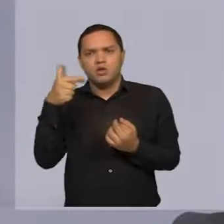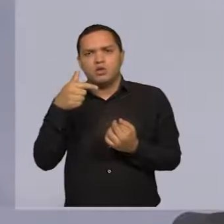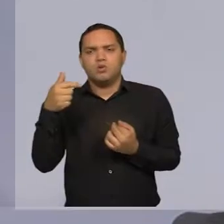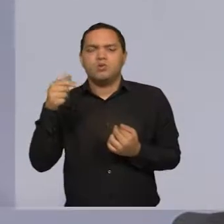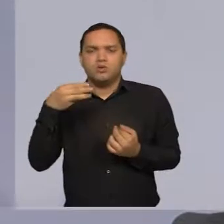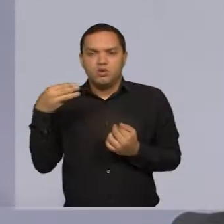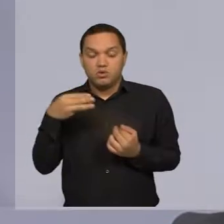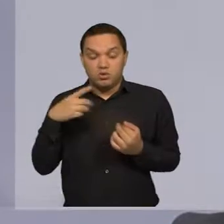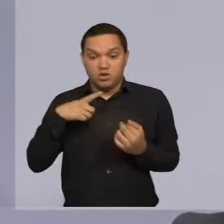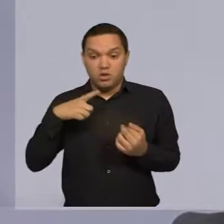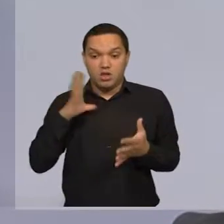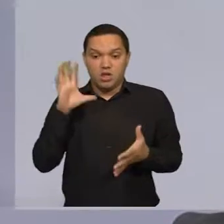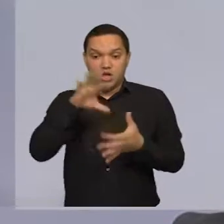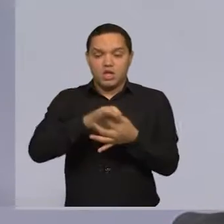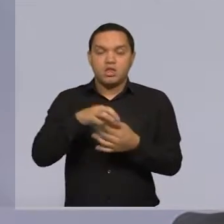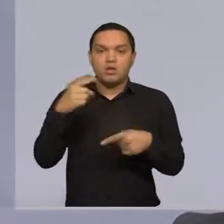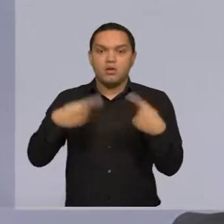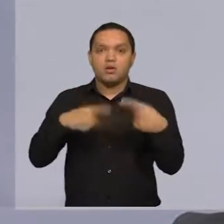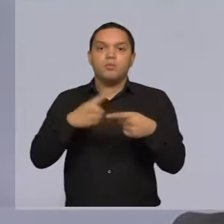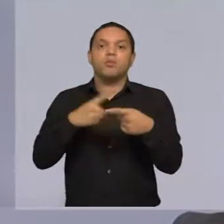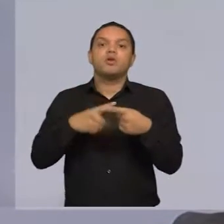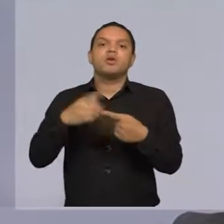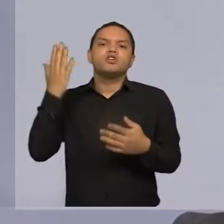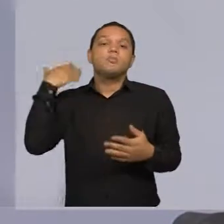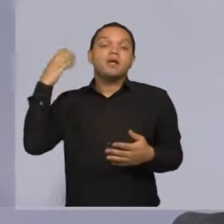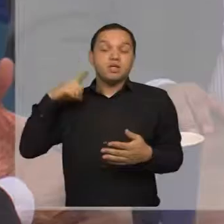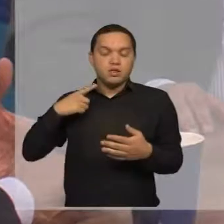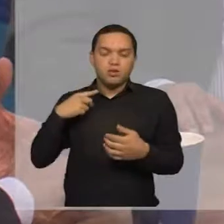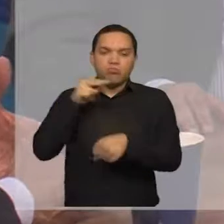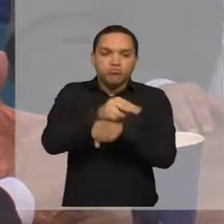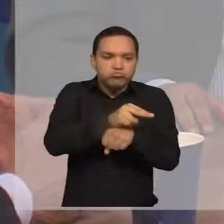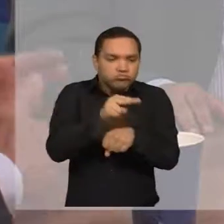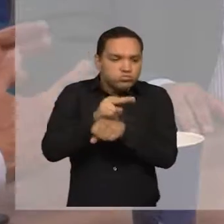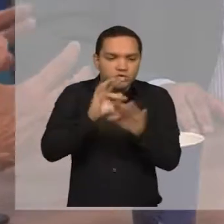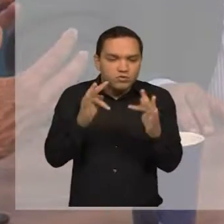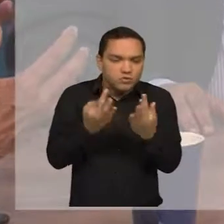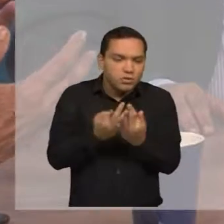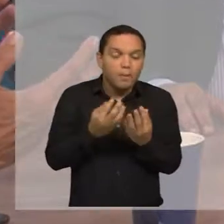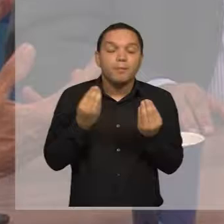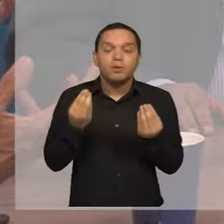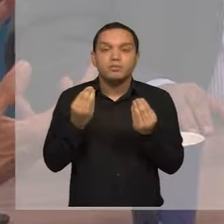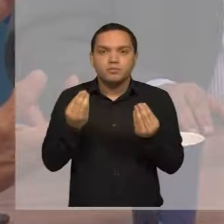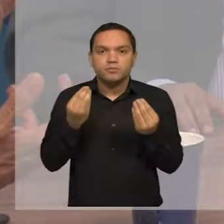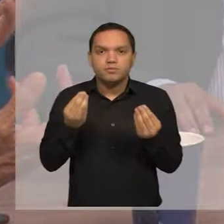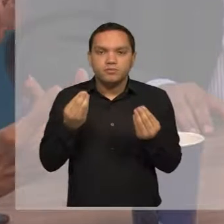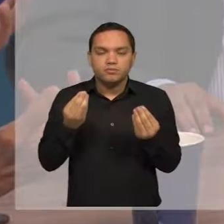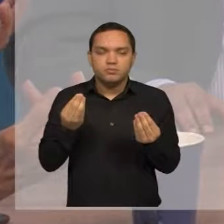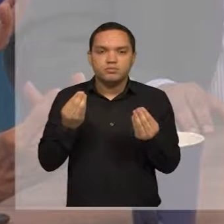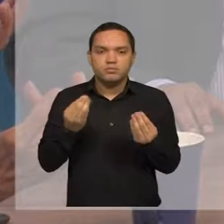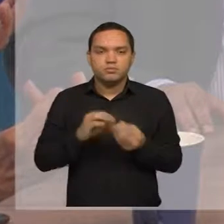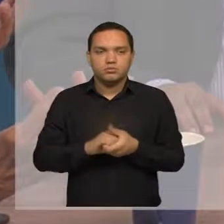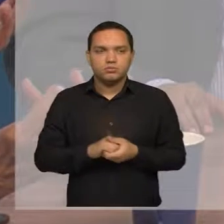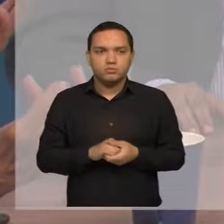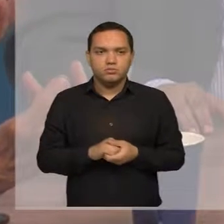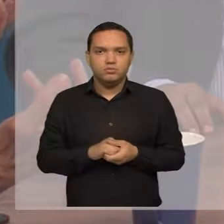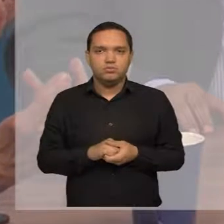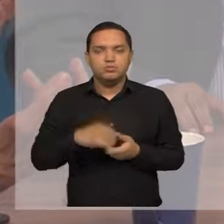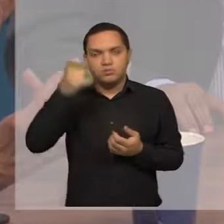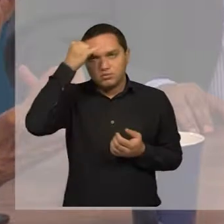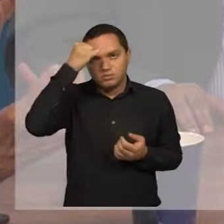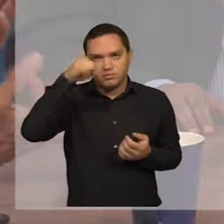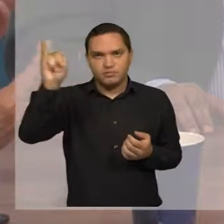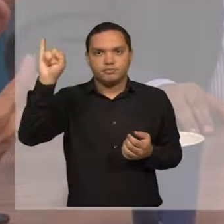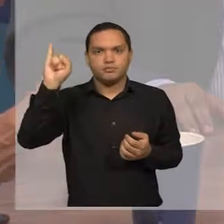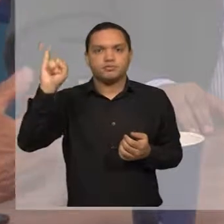aos políticos, que antes eram monitorados, para que se pudesse, portanto, aí